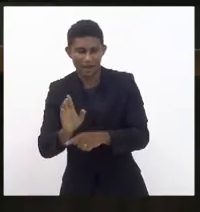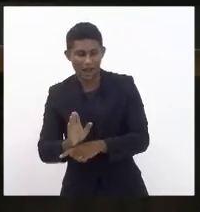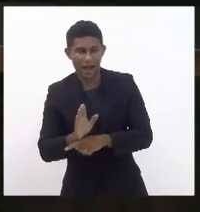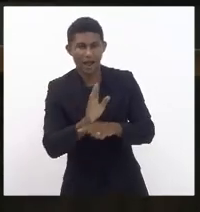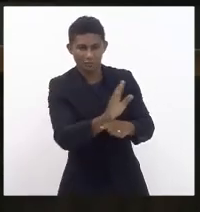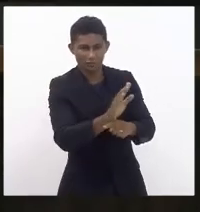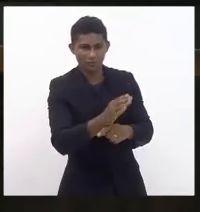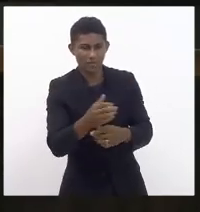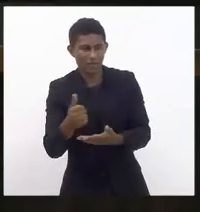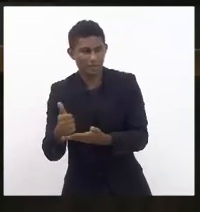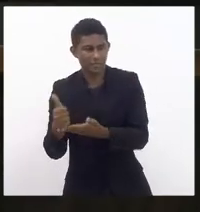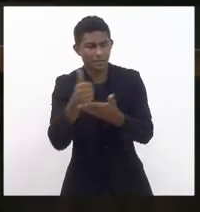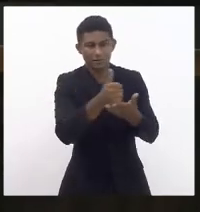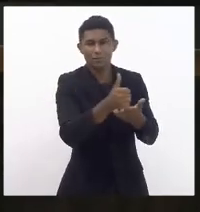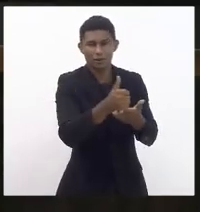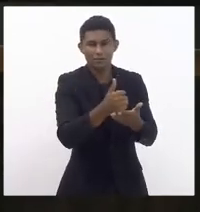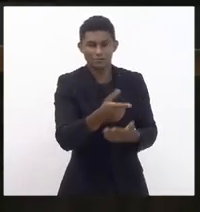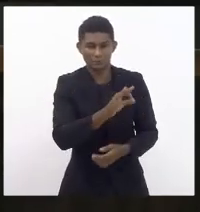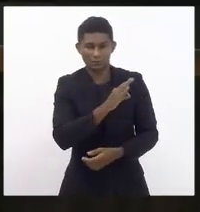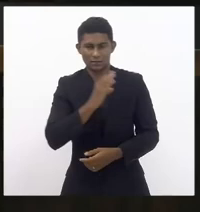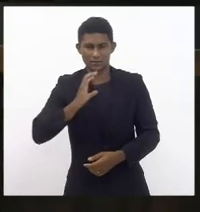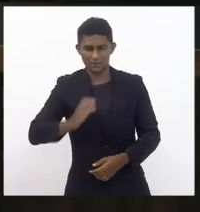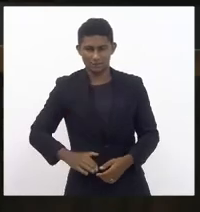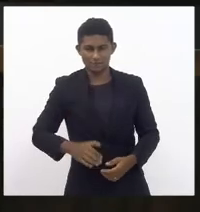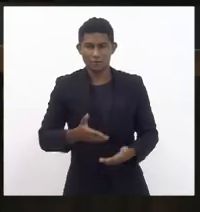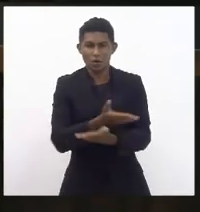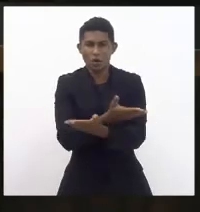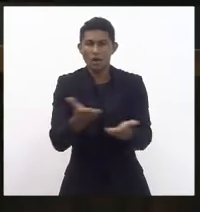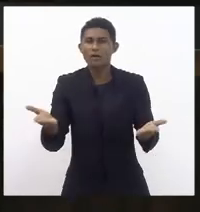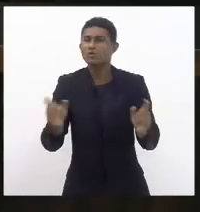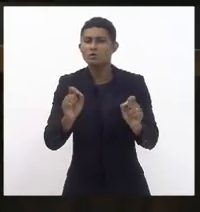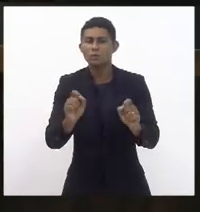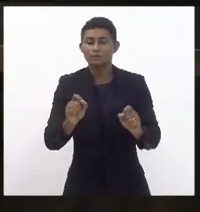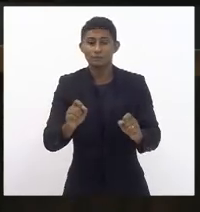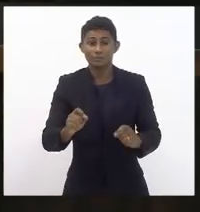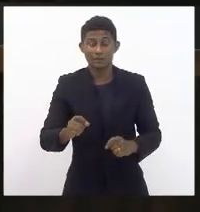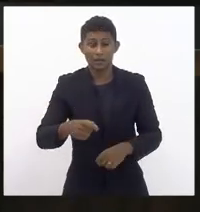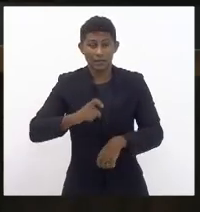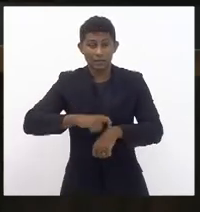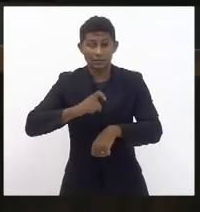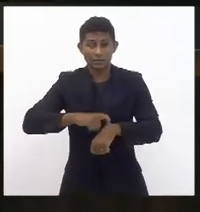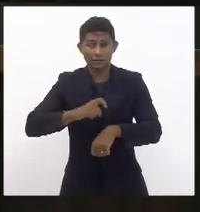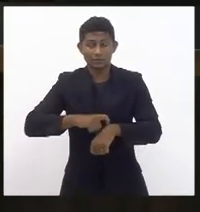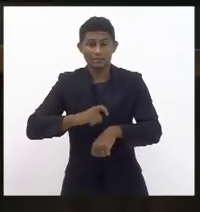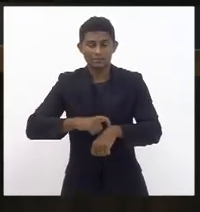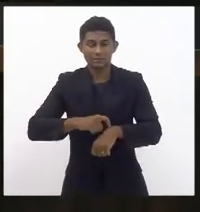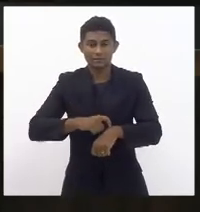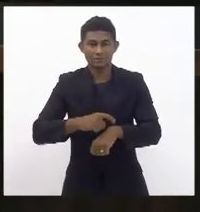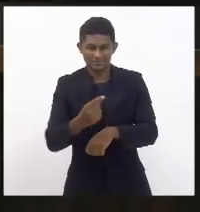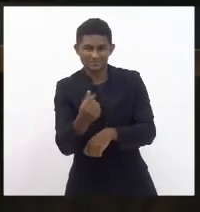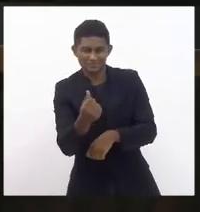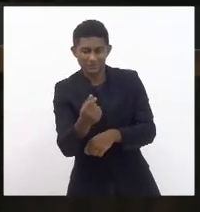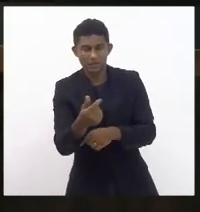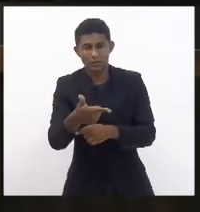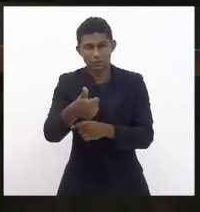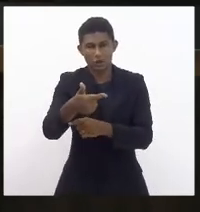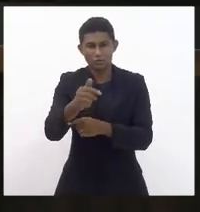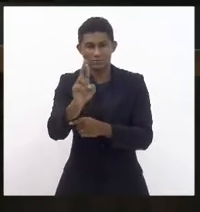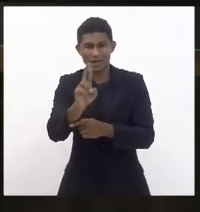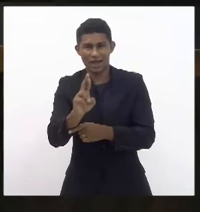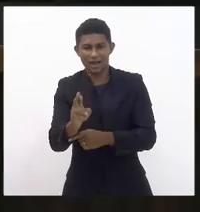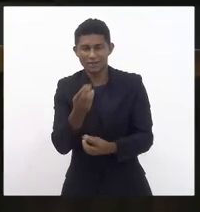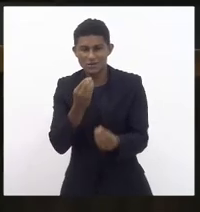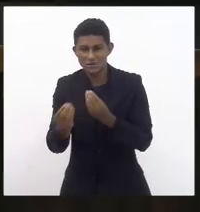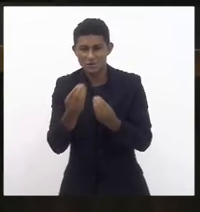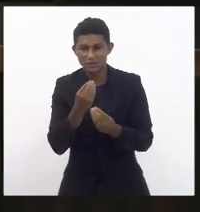que hoje o recebem vergonhosamente 12 reais para alimentação e a gente retira com